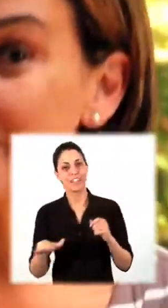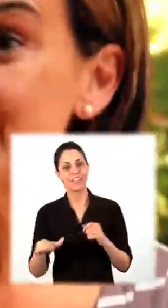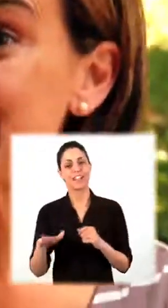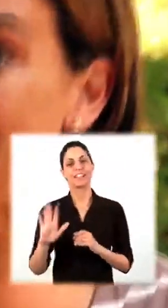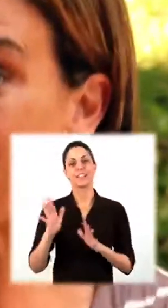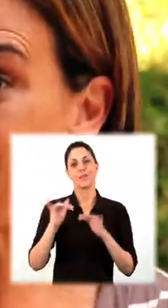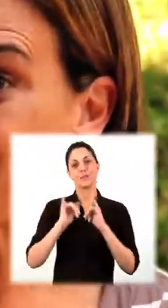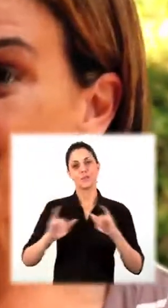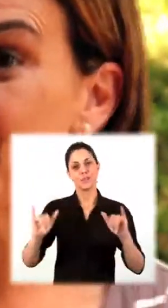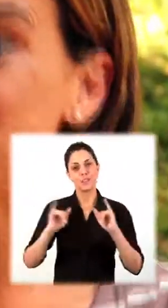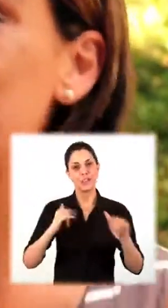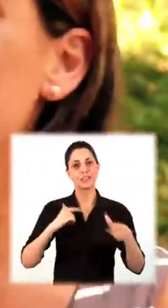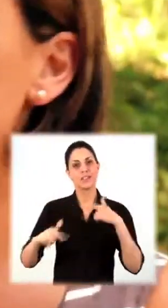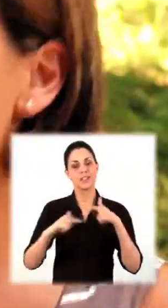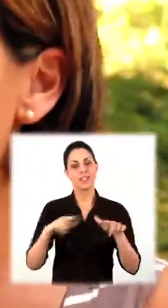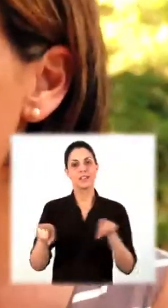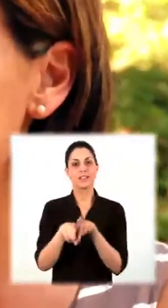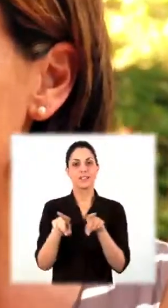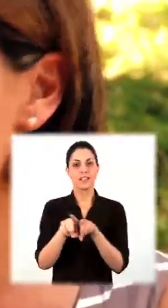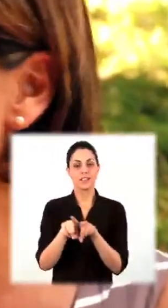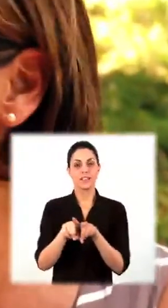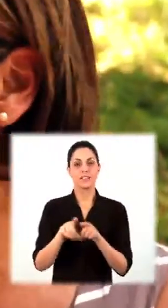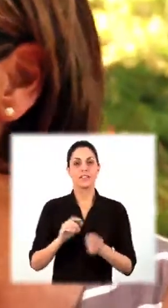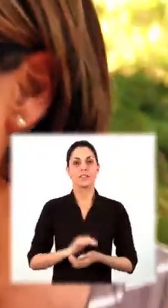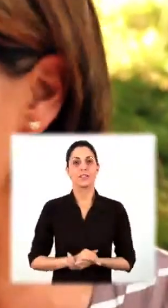fui publicitária, depois trabalhei